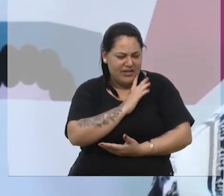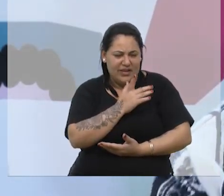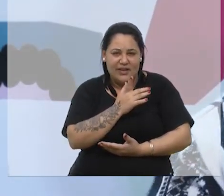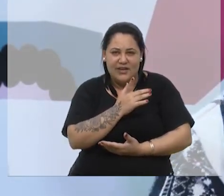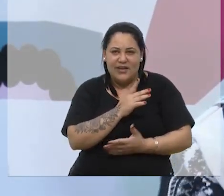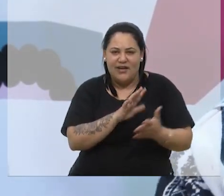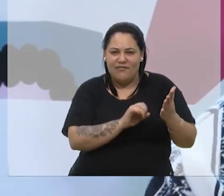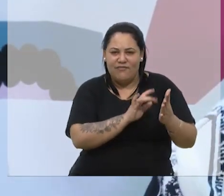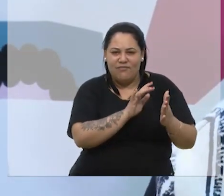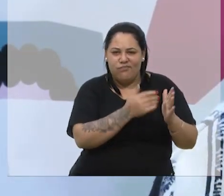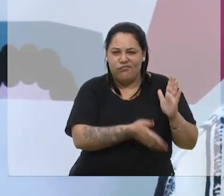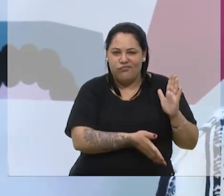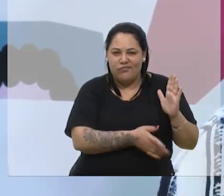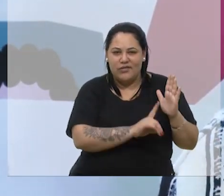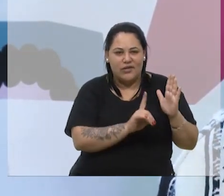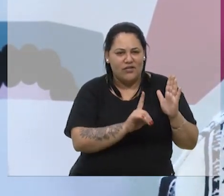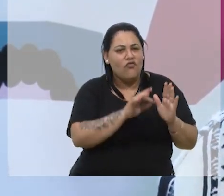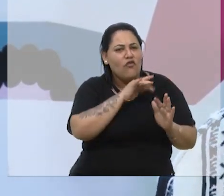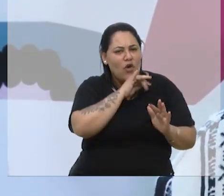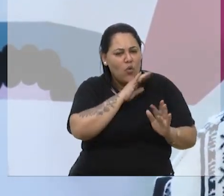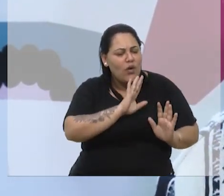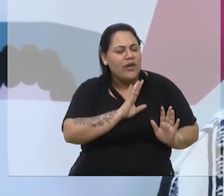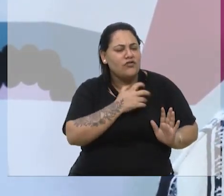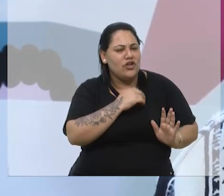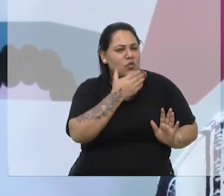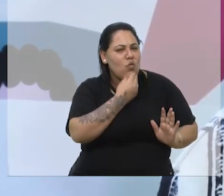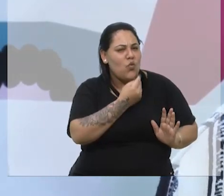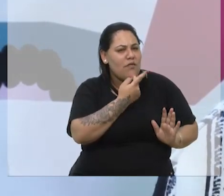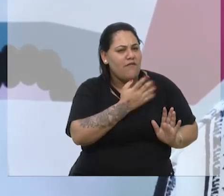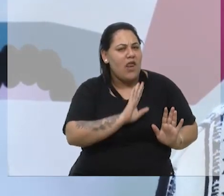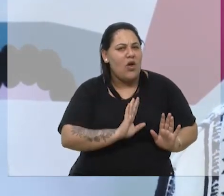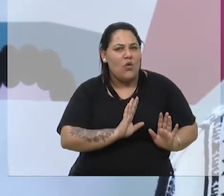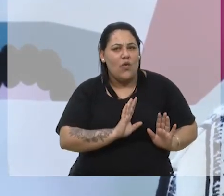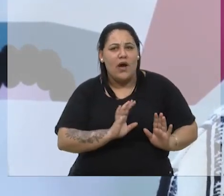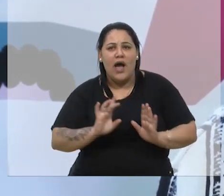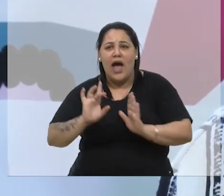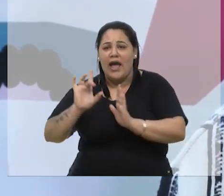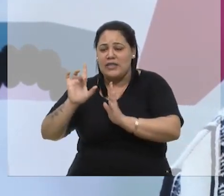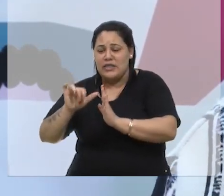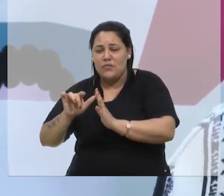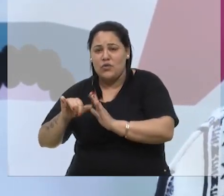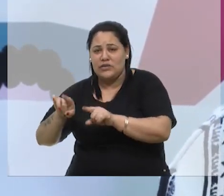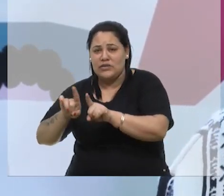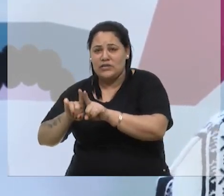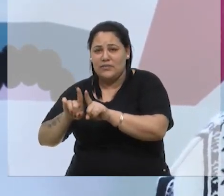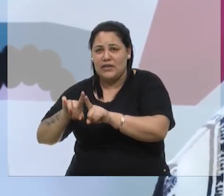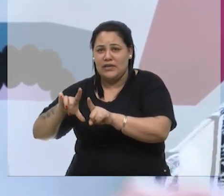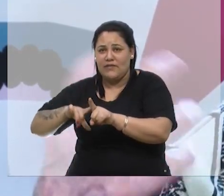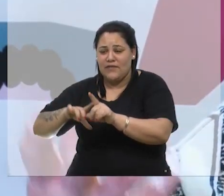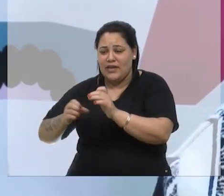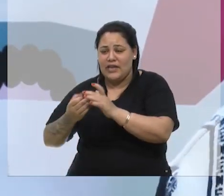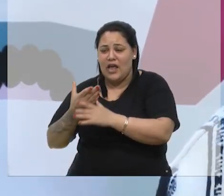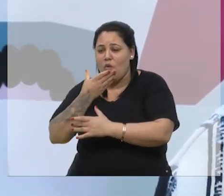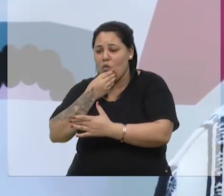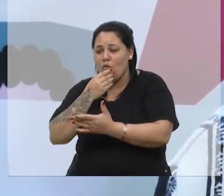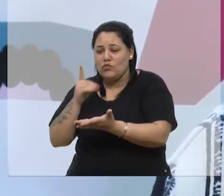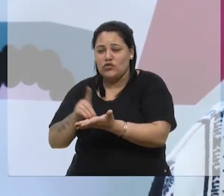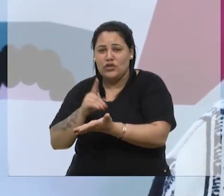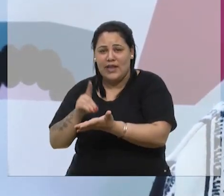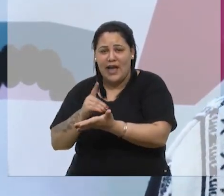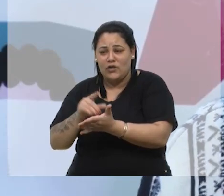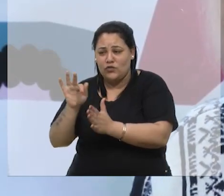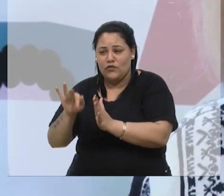é mais difícil pra mim é o conto, né? O que é mais difícil é o conto. Porque eu não sei nem explicar, prof, o processo. Eu preciso